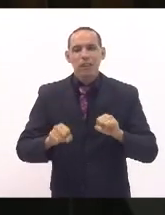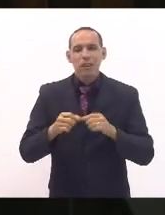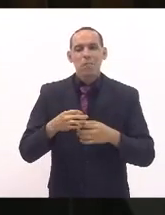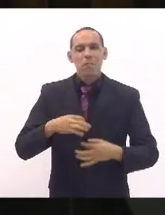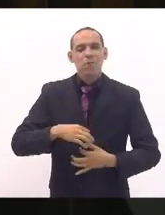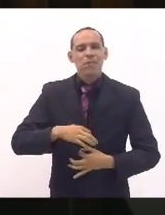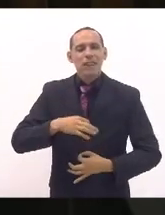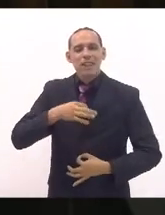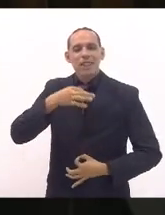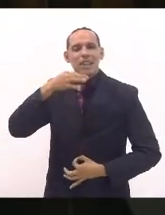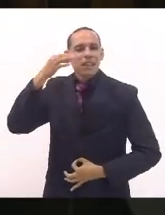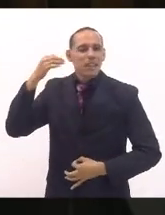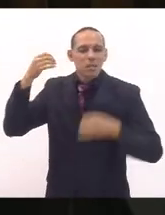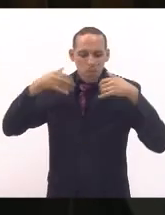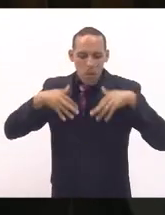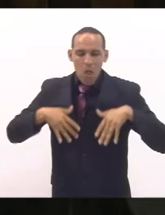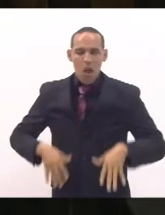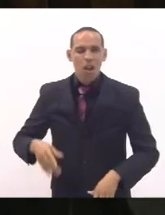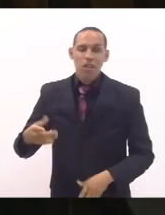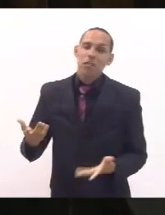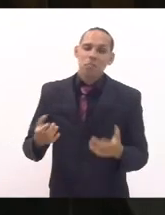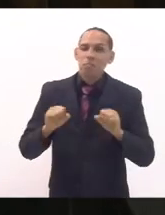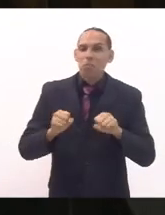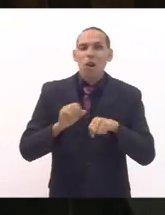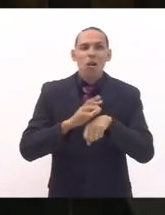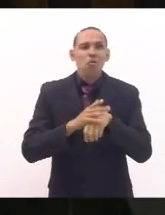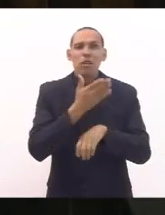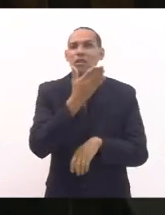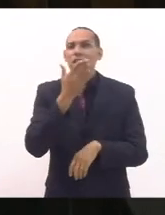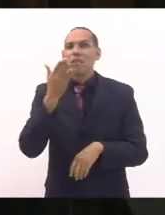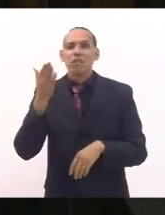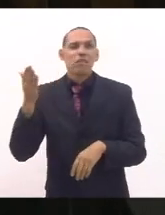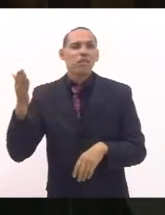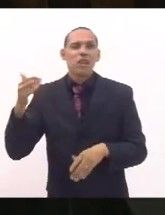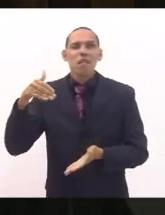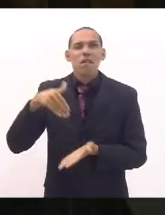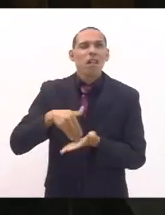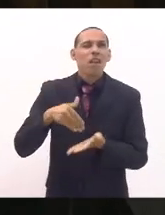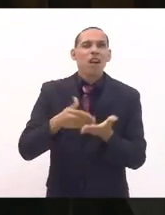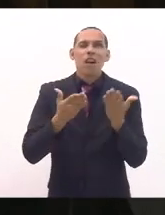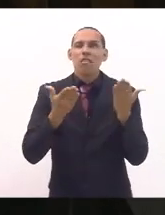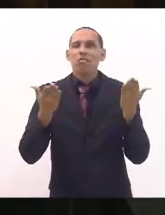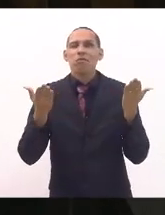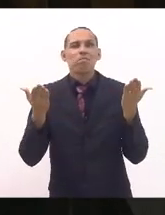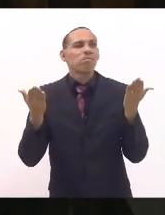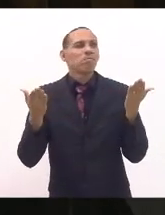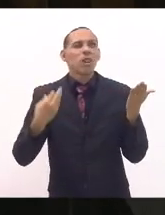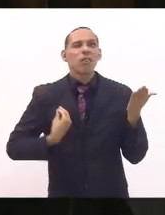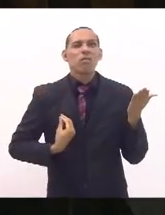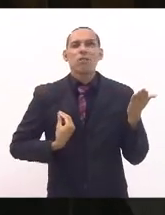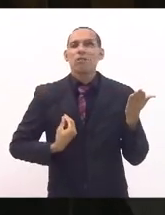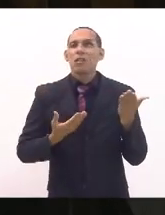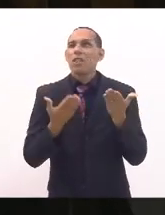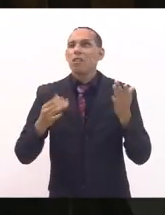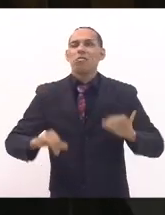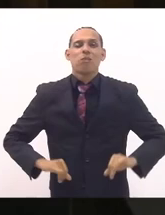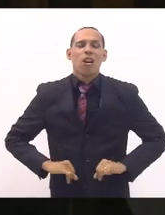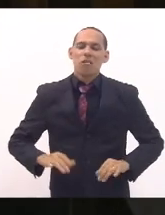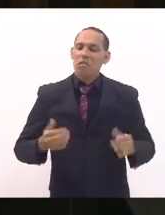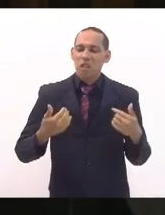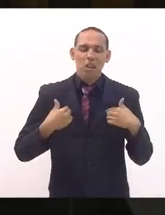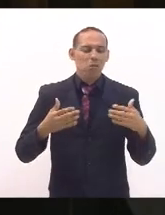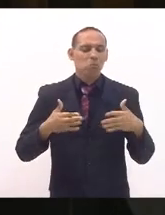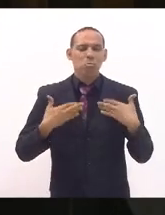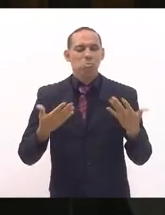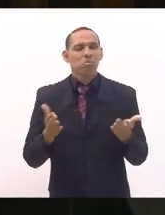seja isso, o último estágio da doença que esteja cometendo essa gente que está aqui. Mas não me assusta.